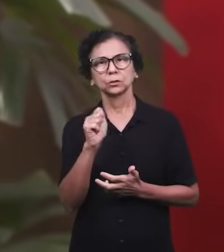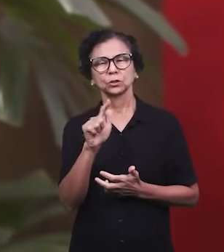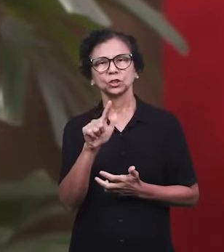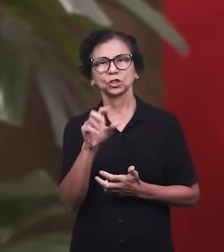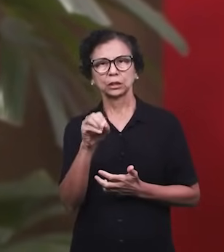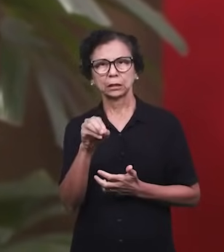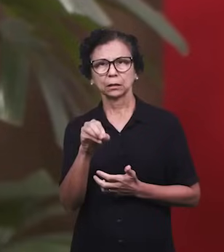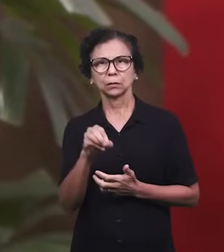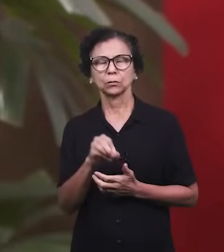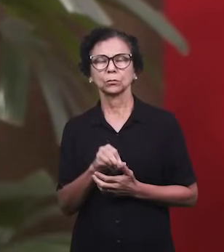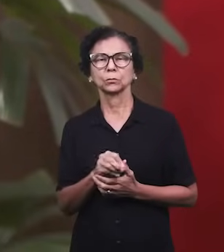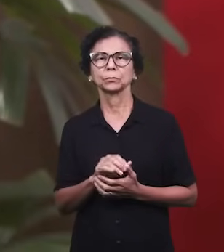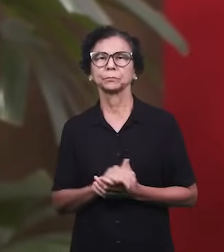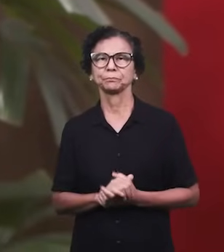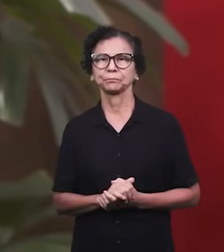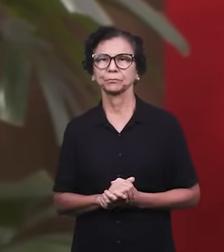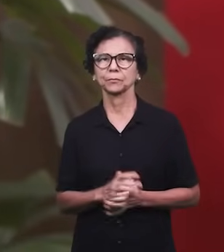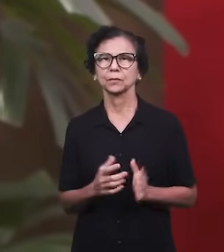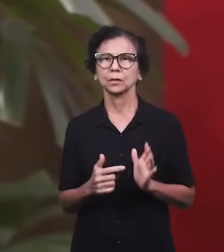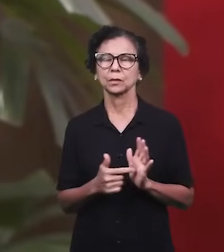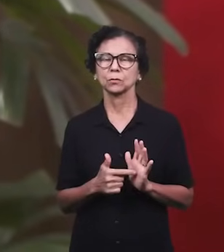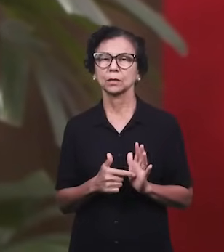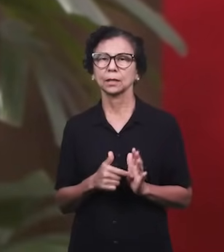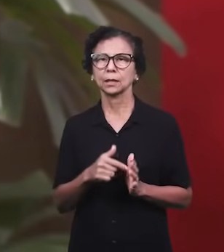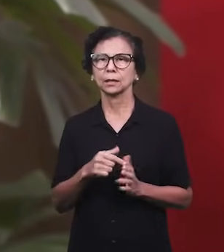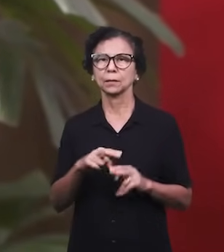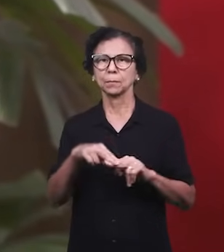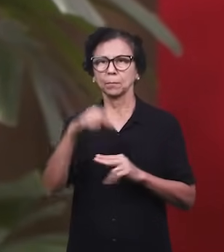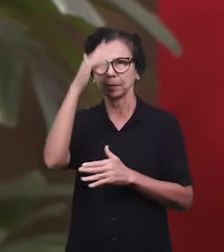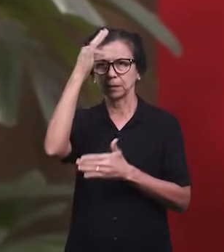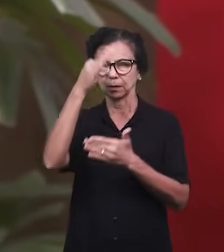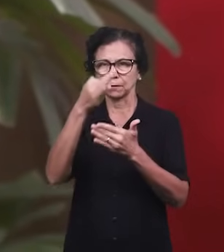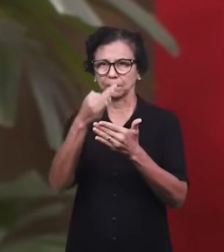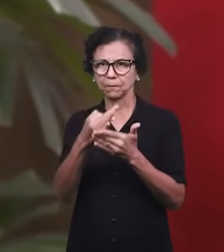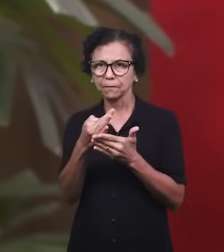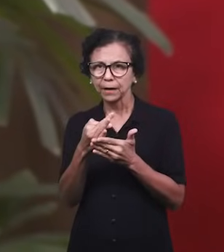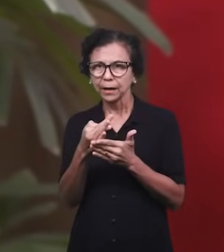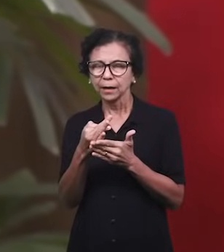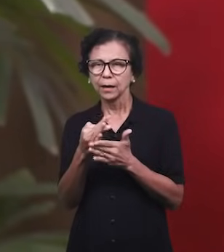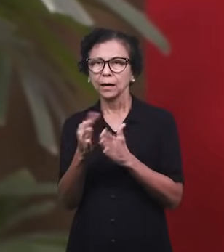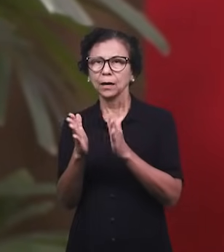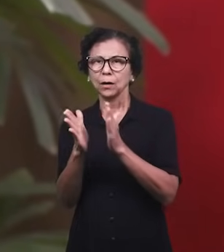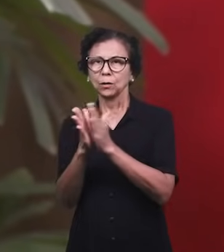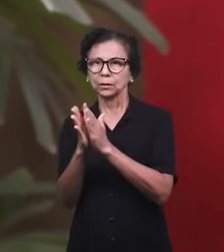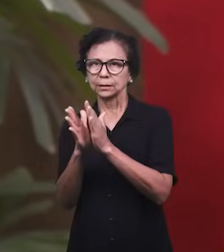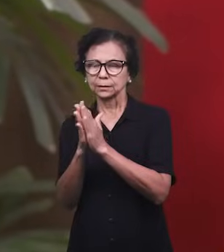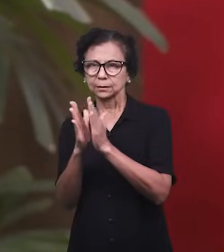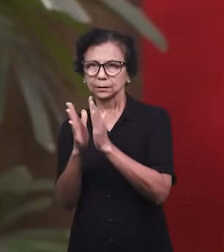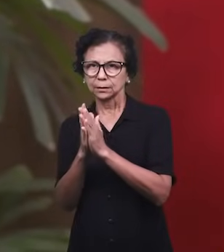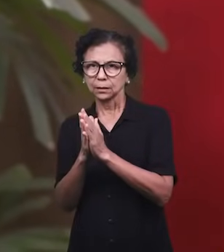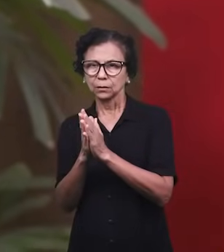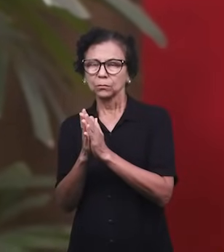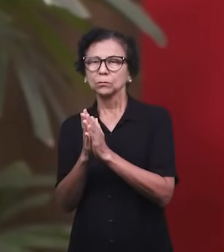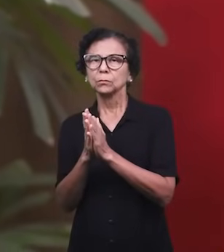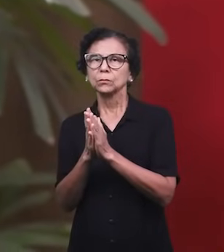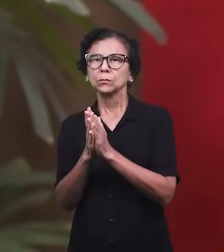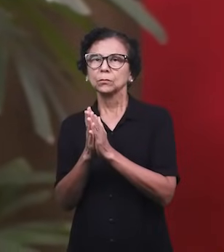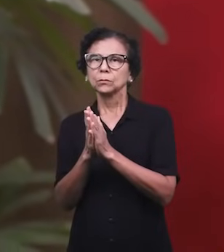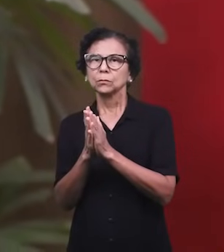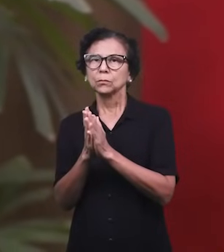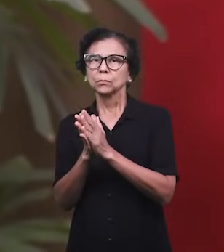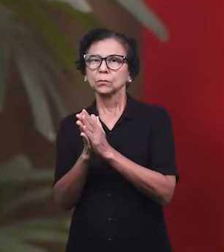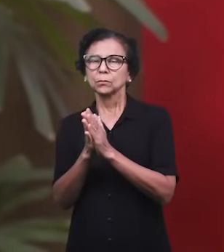diz assim, que a oração da fé salvará o doente e o Senhor o levantará. Então, o que é